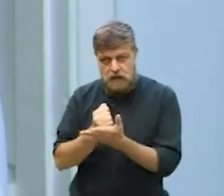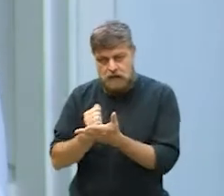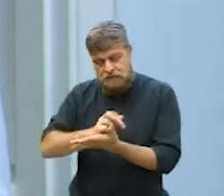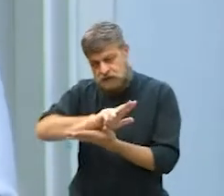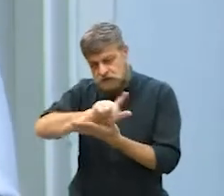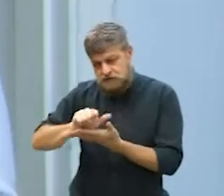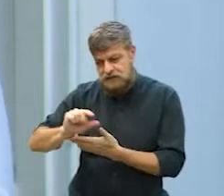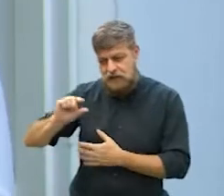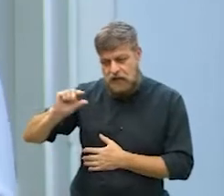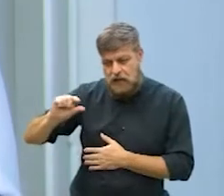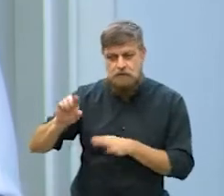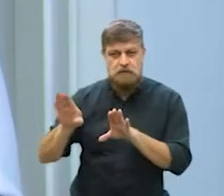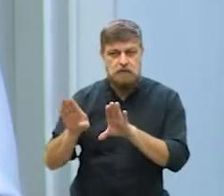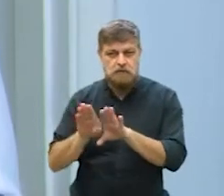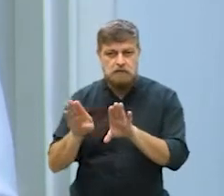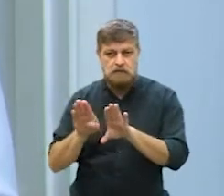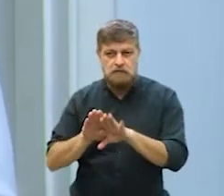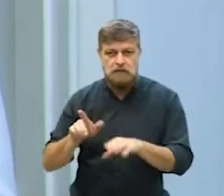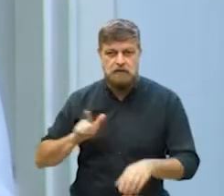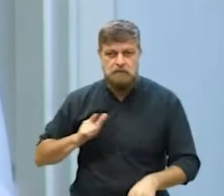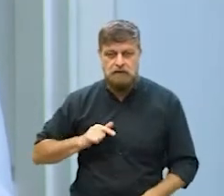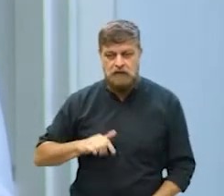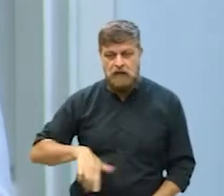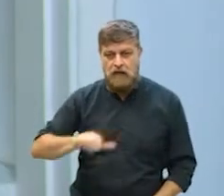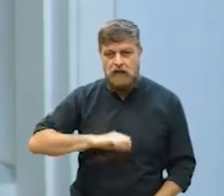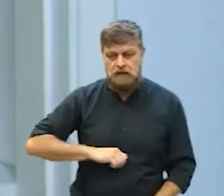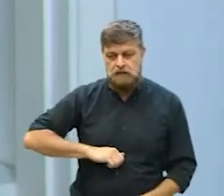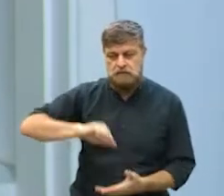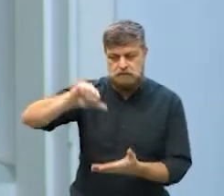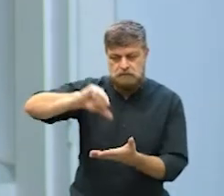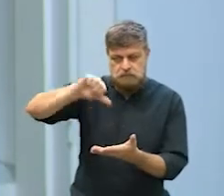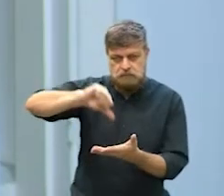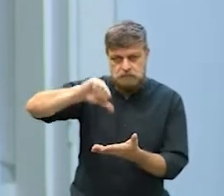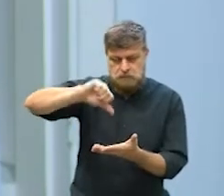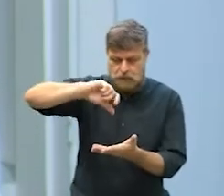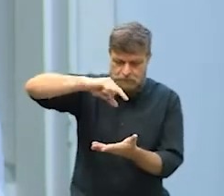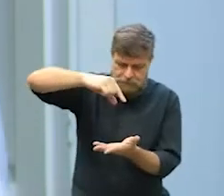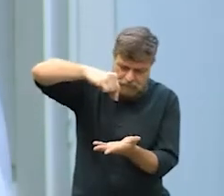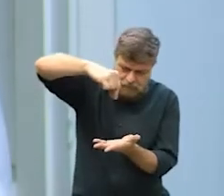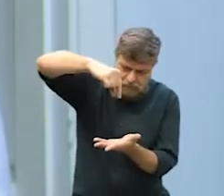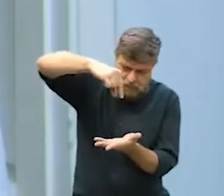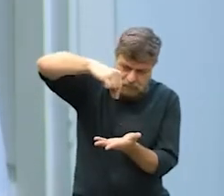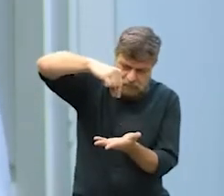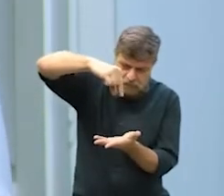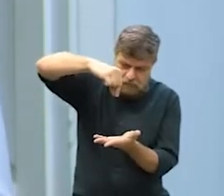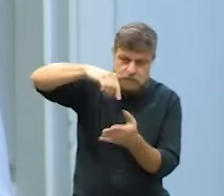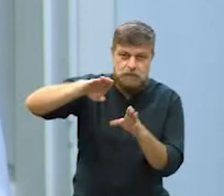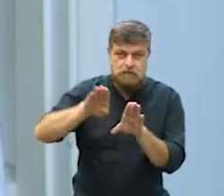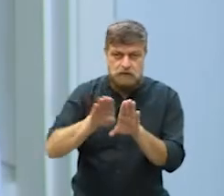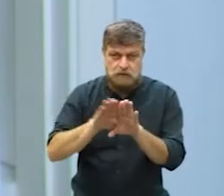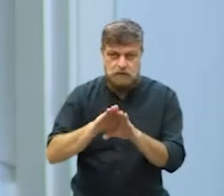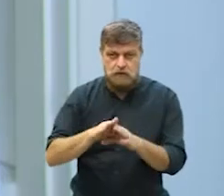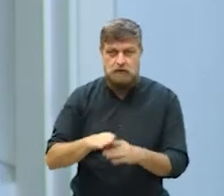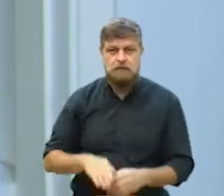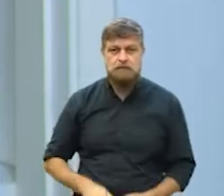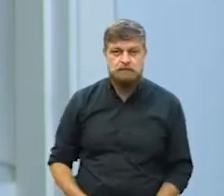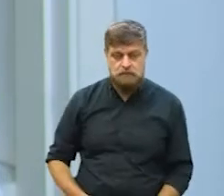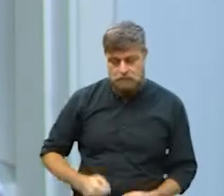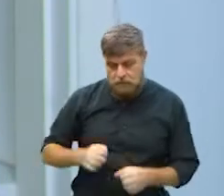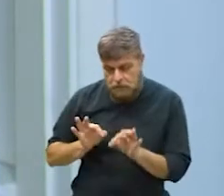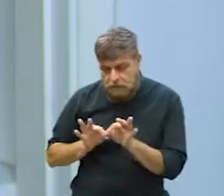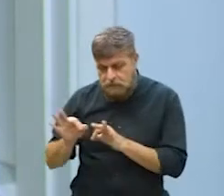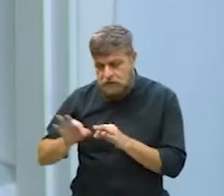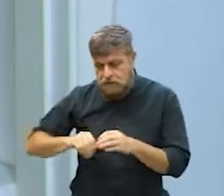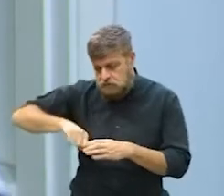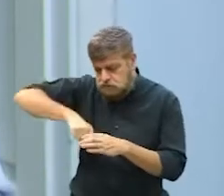Outros medicamentos como cápsulas ou até mesmo a parte líquida que a gente tem, suspensões ou até emulsões,